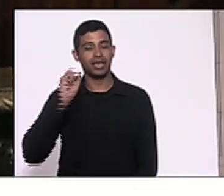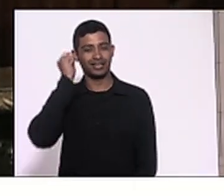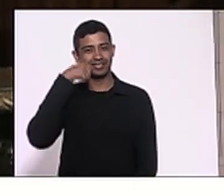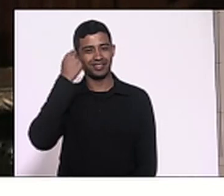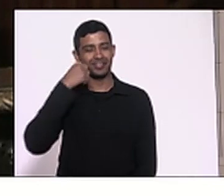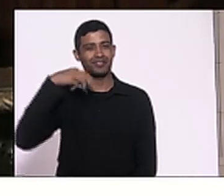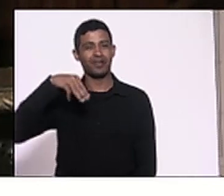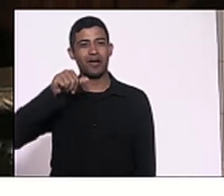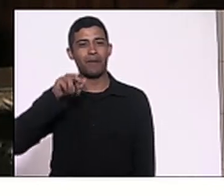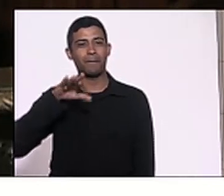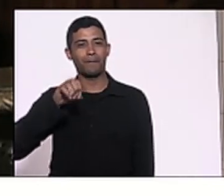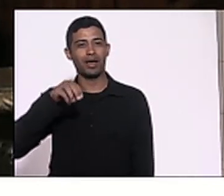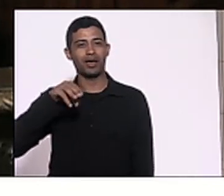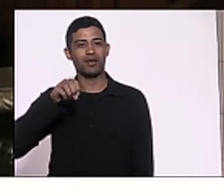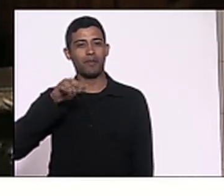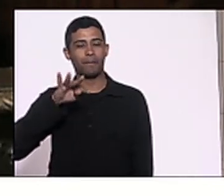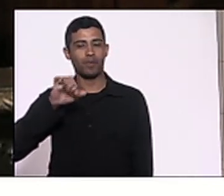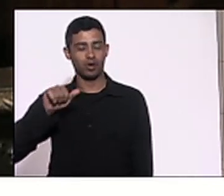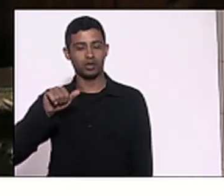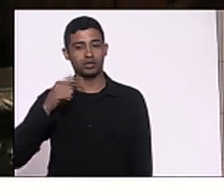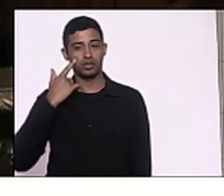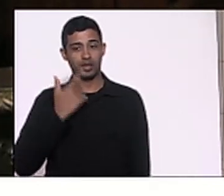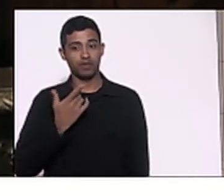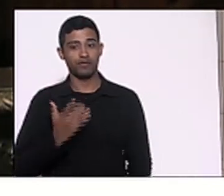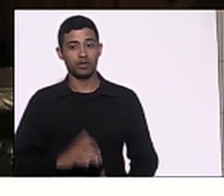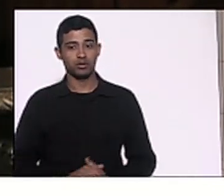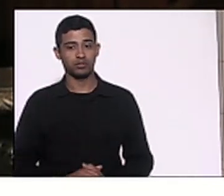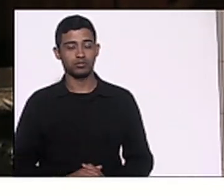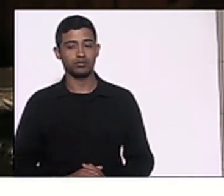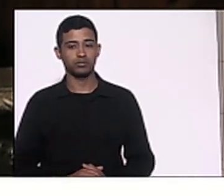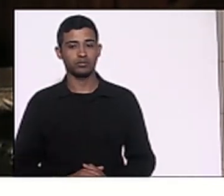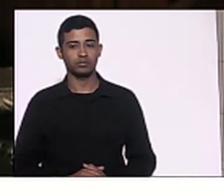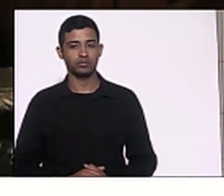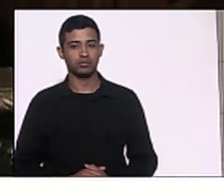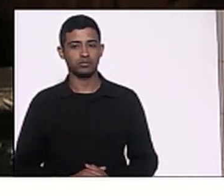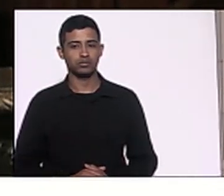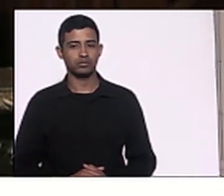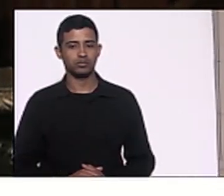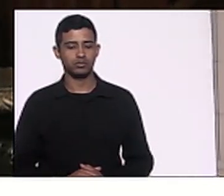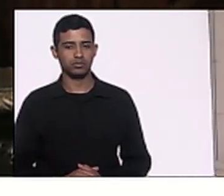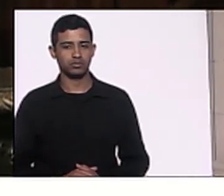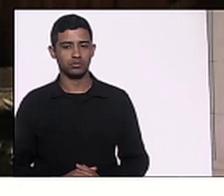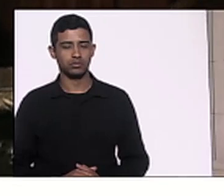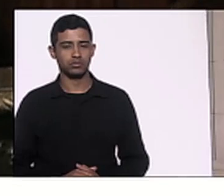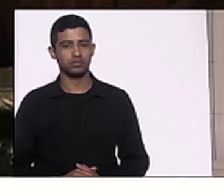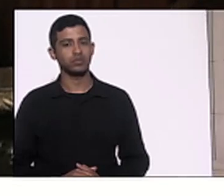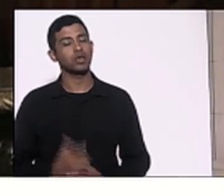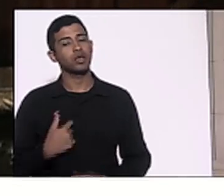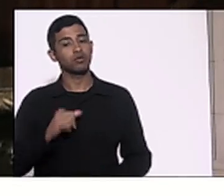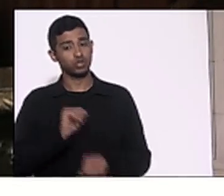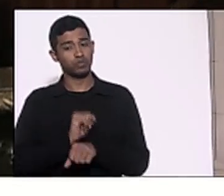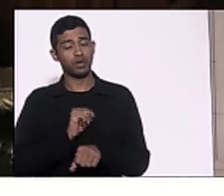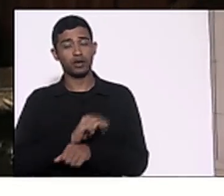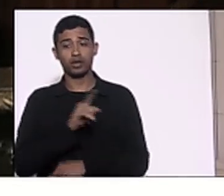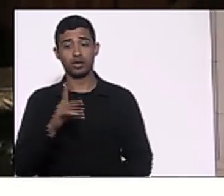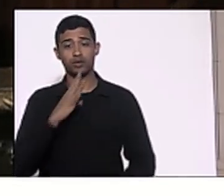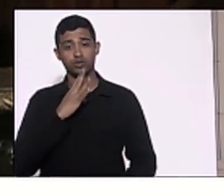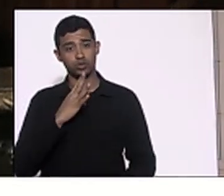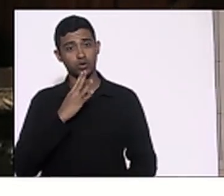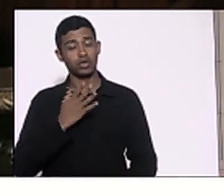O perdedor, Sérgio Araújo, por caminhos que eu desconheço, fez contato com o senador do estado